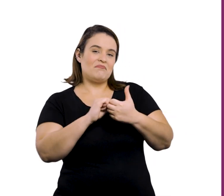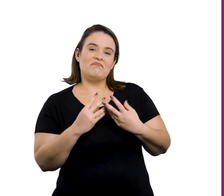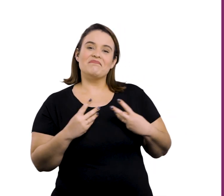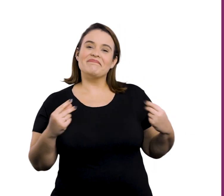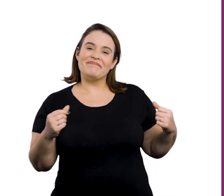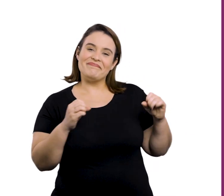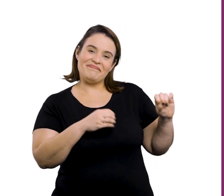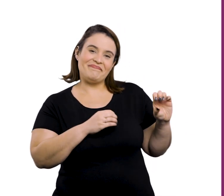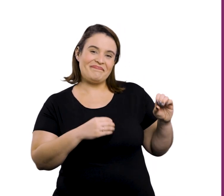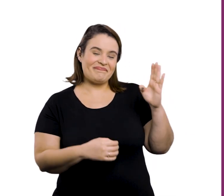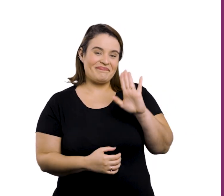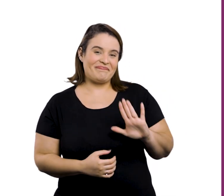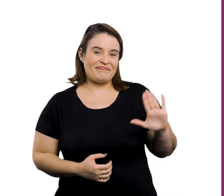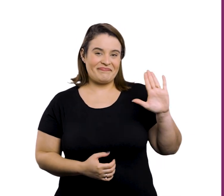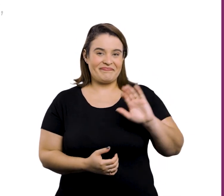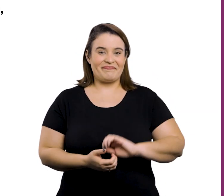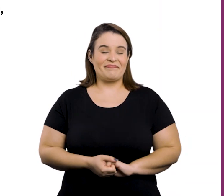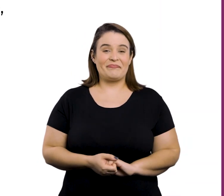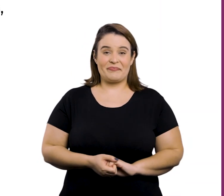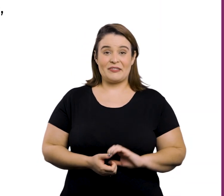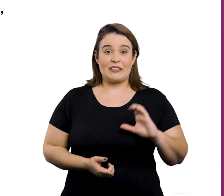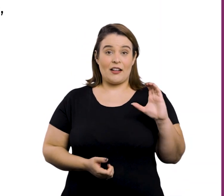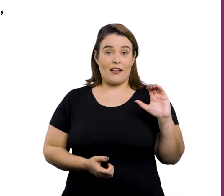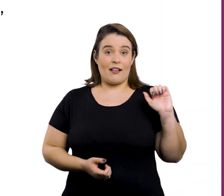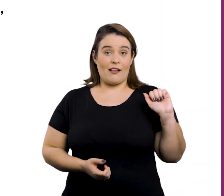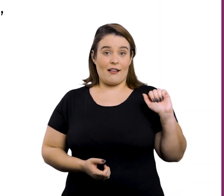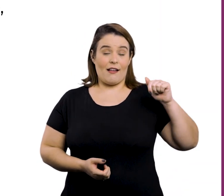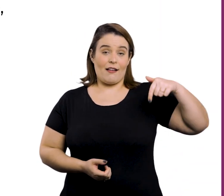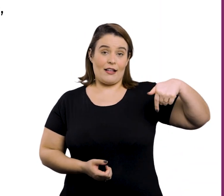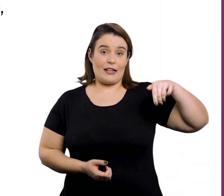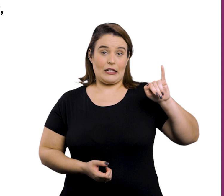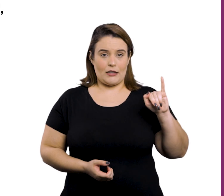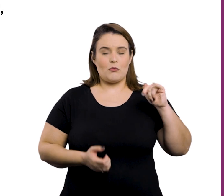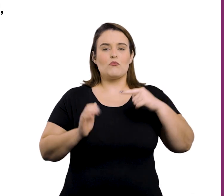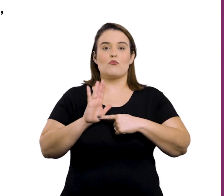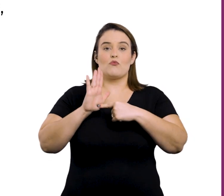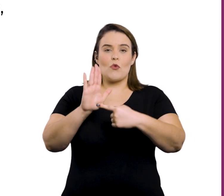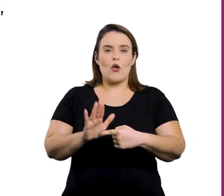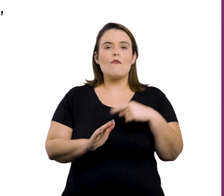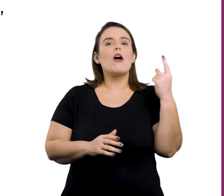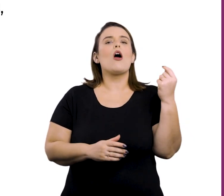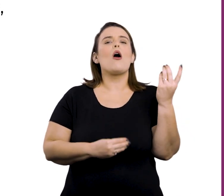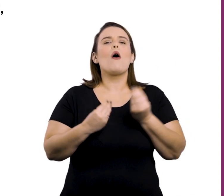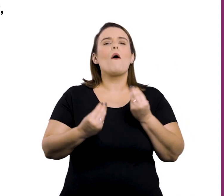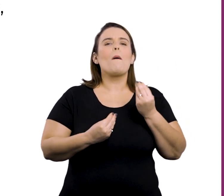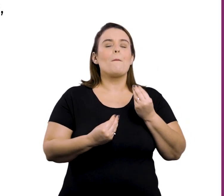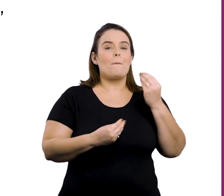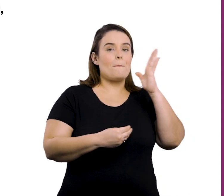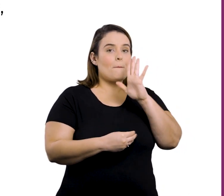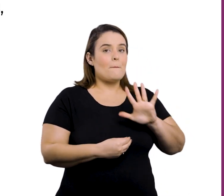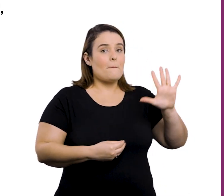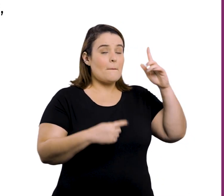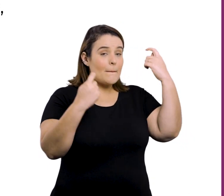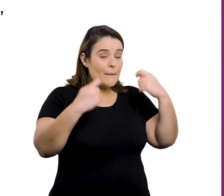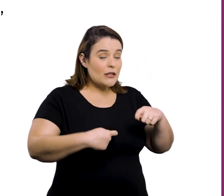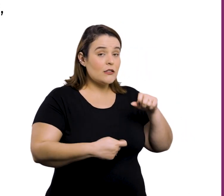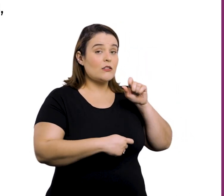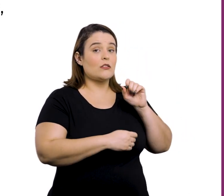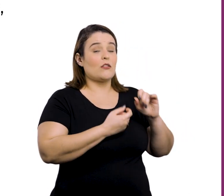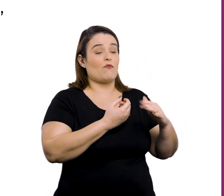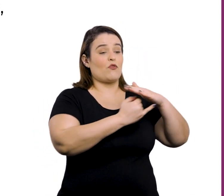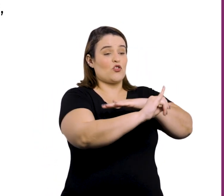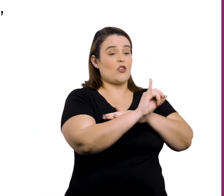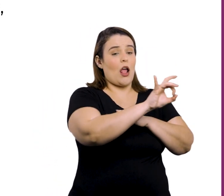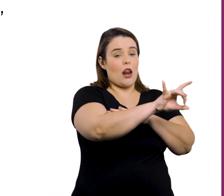a qualidade da educação brasileira. O CAQI traduz em valores o quanto o Brasil precisa investir por aluno